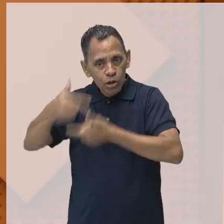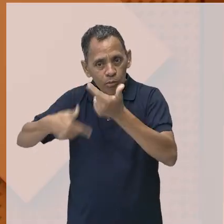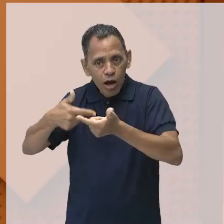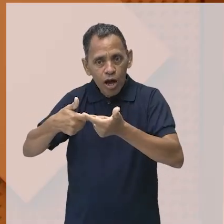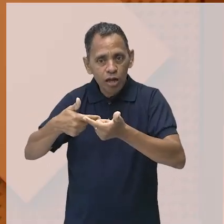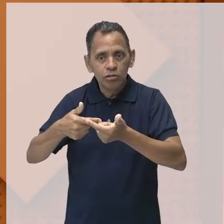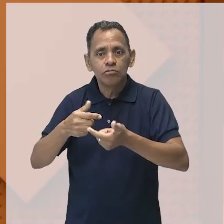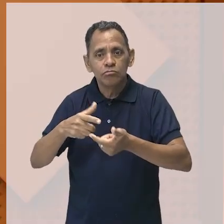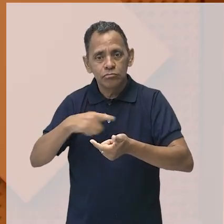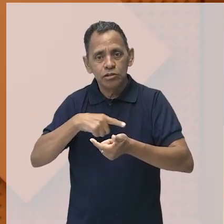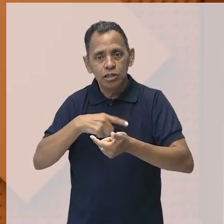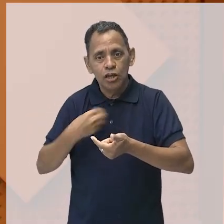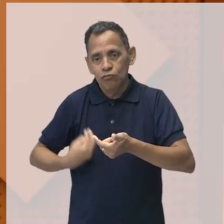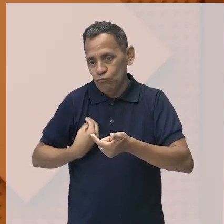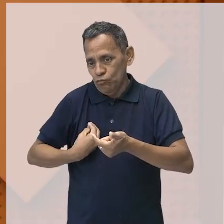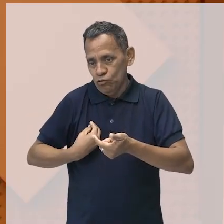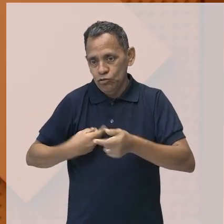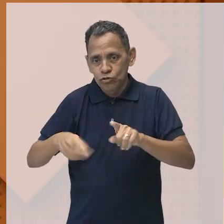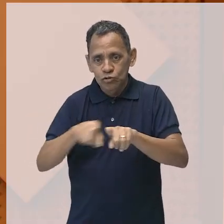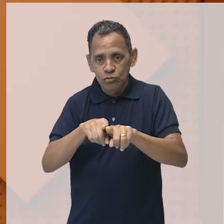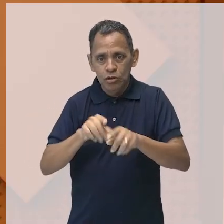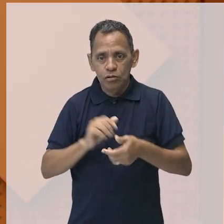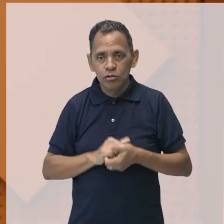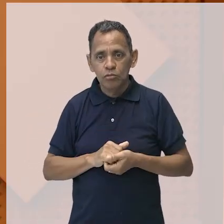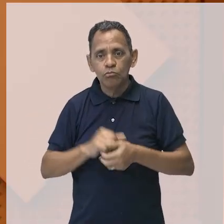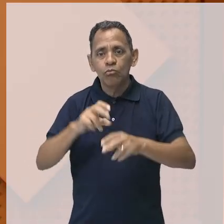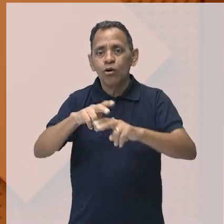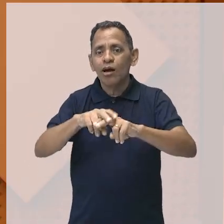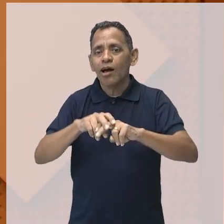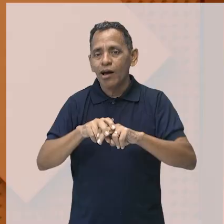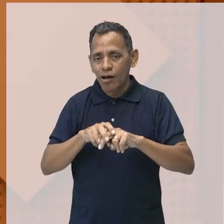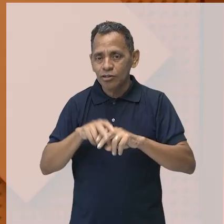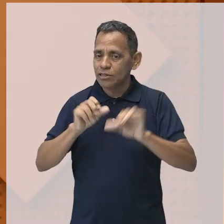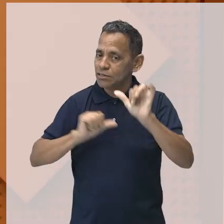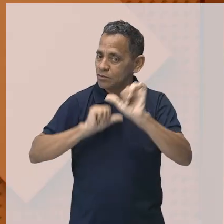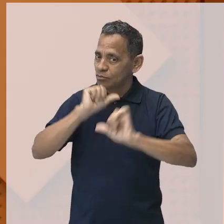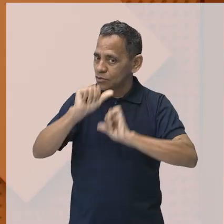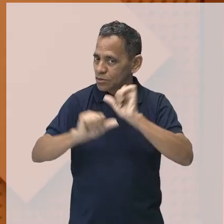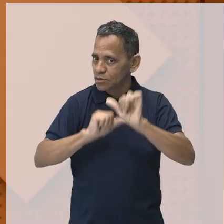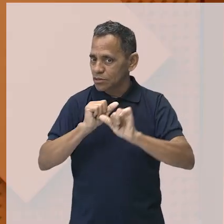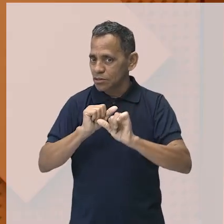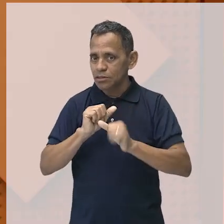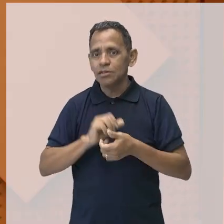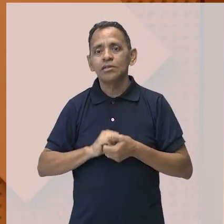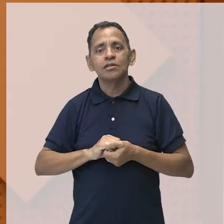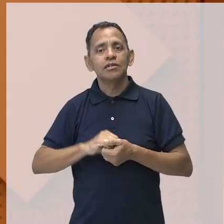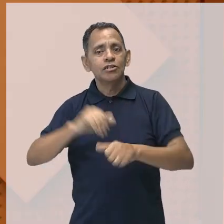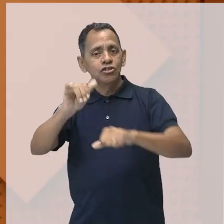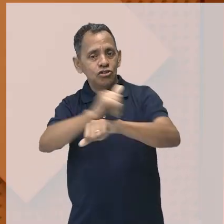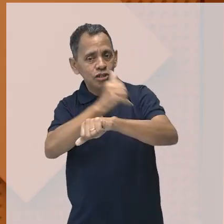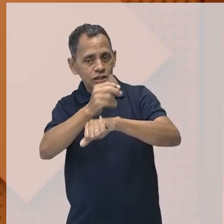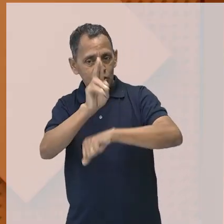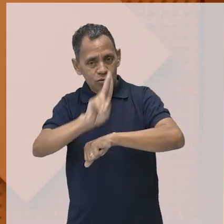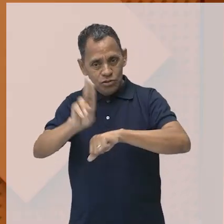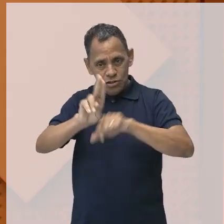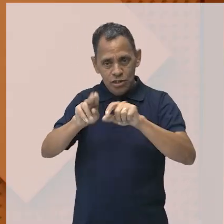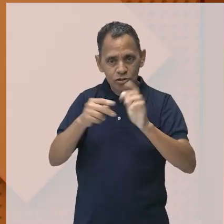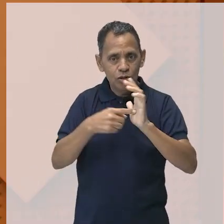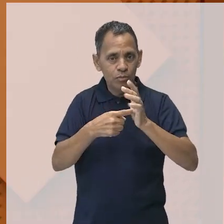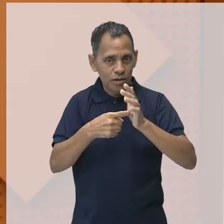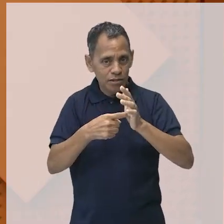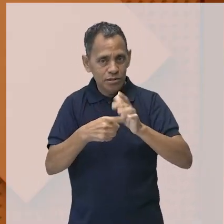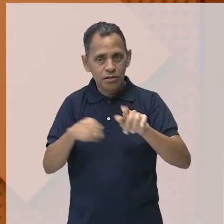dessa modernização, que envolve ali, dessa modernização, perdão, da atividade produtiva, que envolve a mecanização